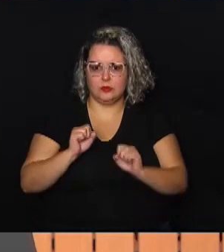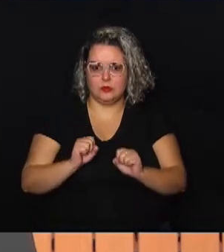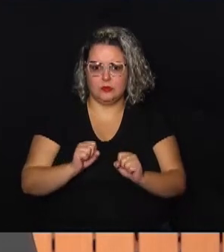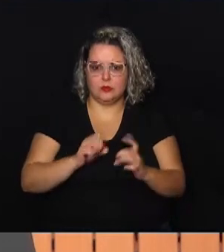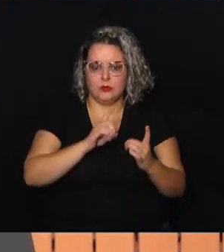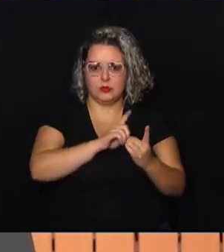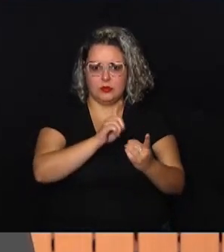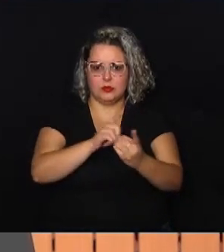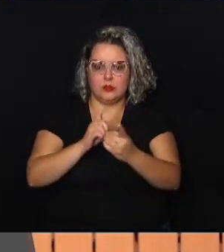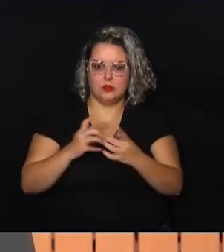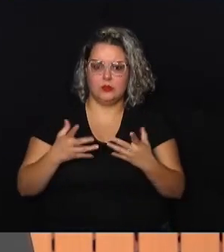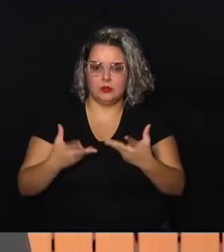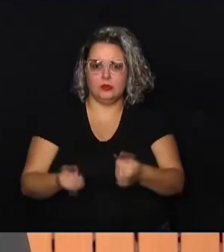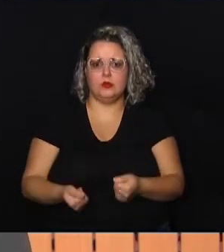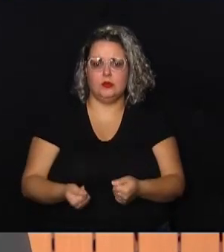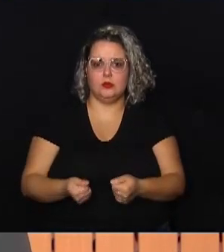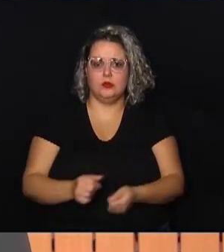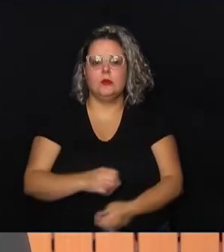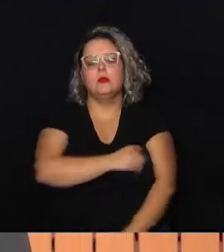a necessidade de assistência.